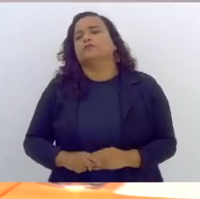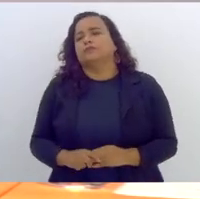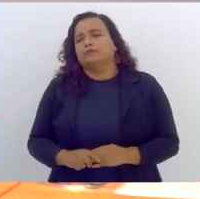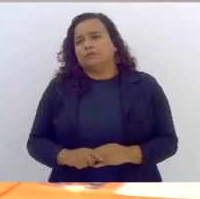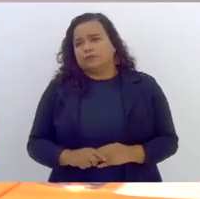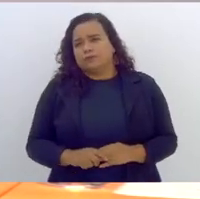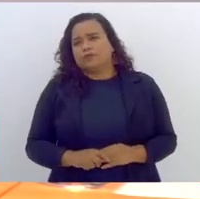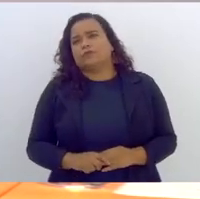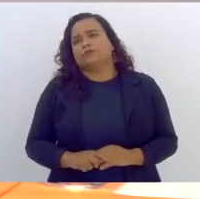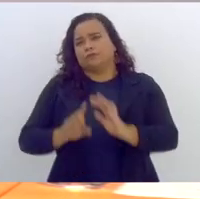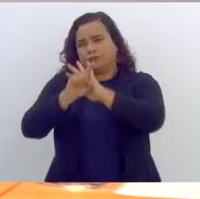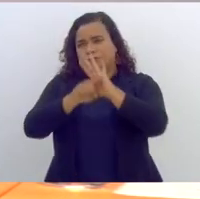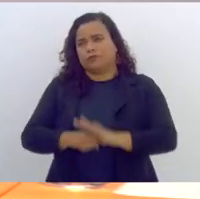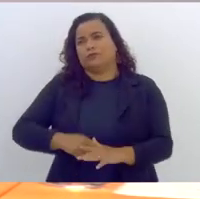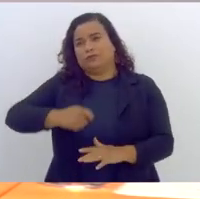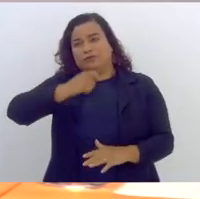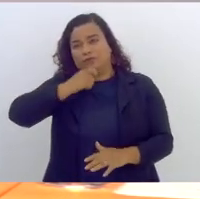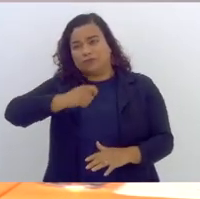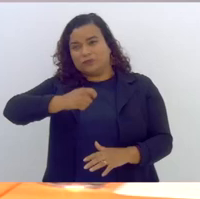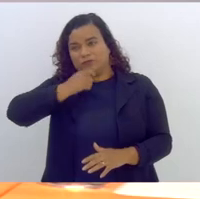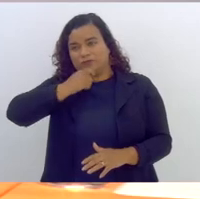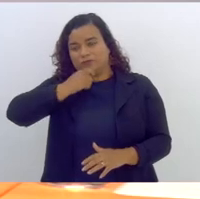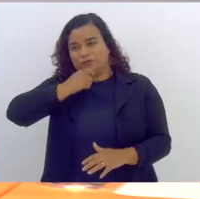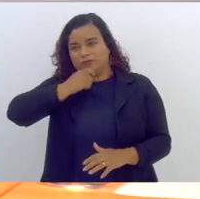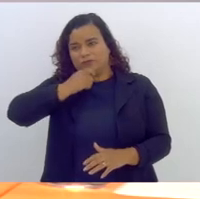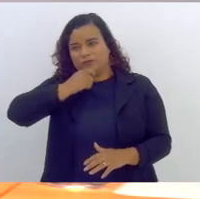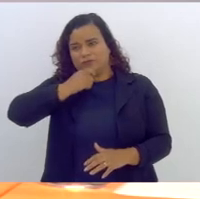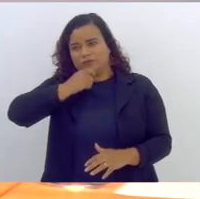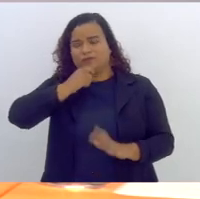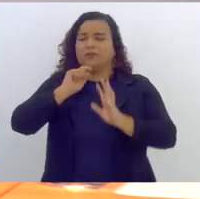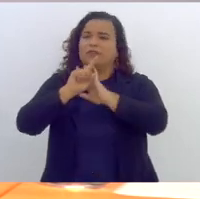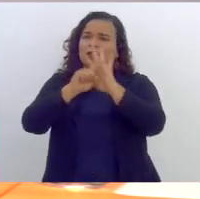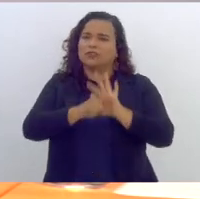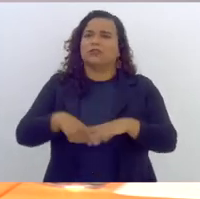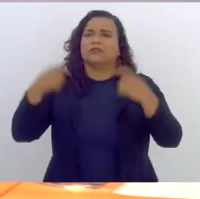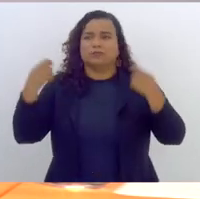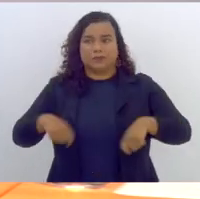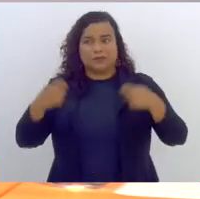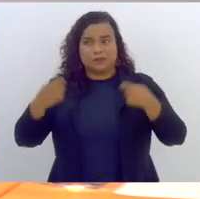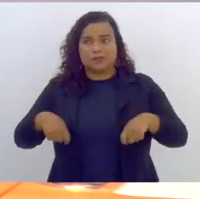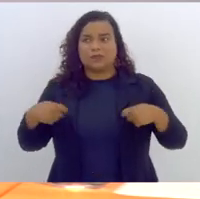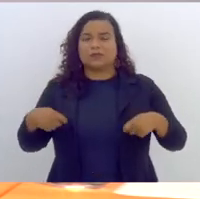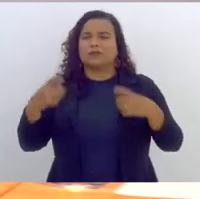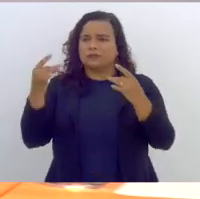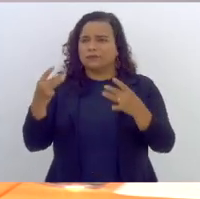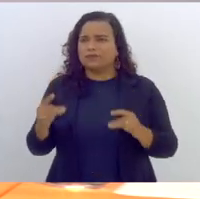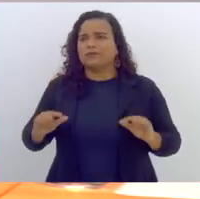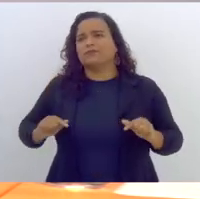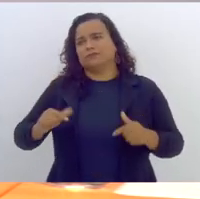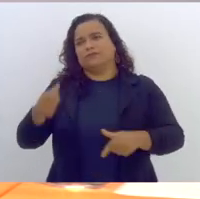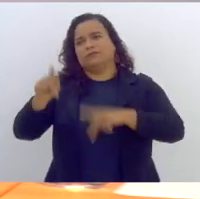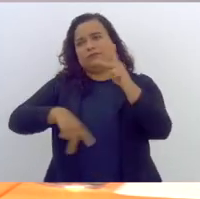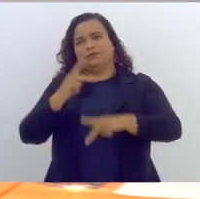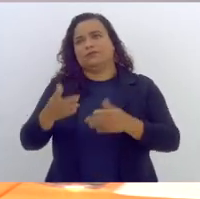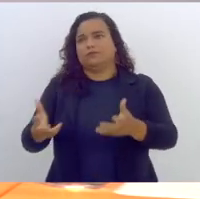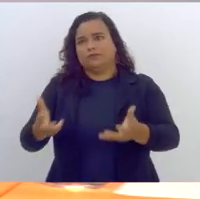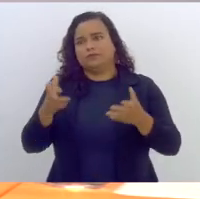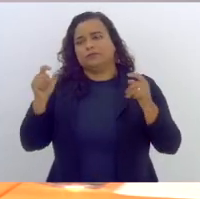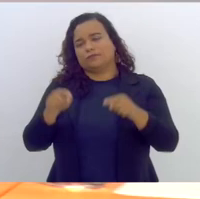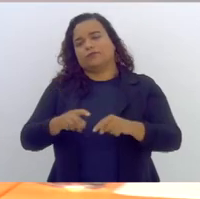sem investigação nada avança a investigação precisa ser realizada a população espera